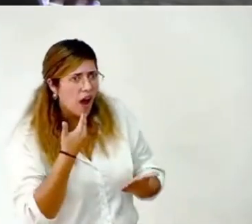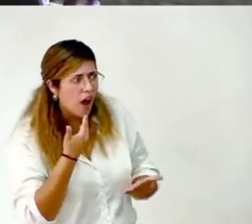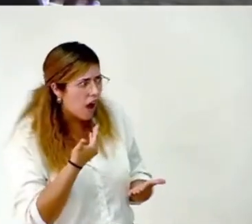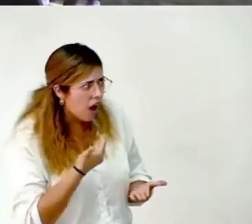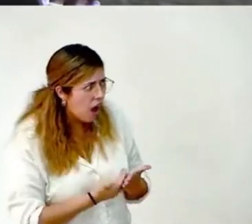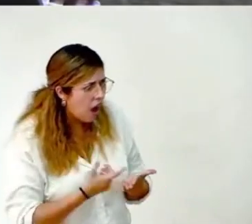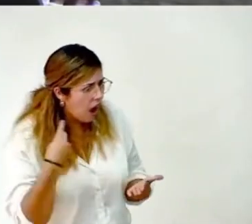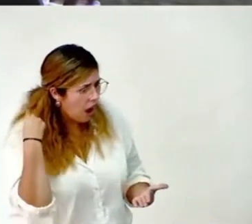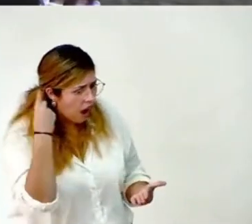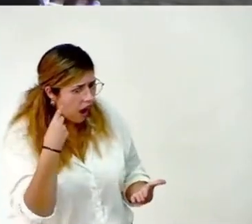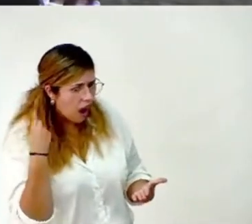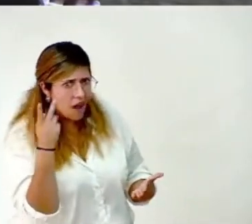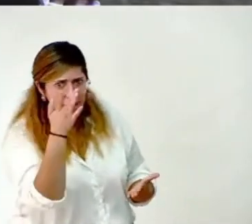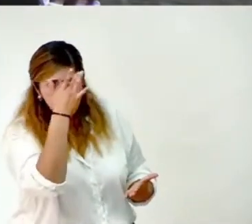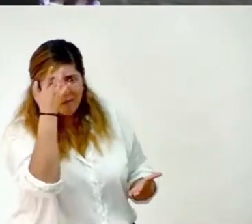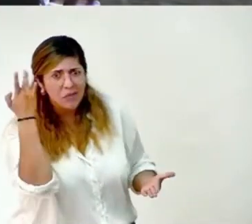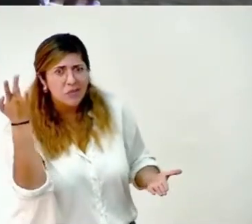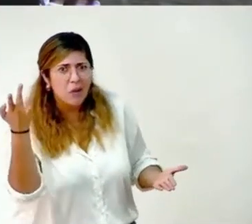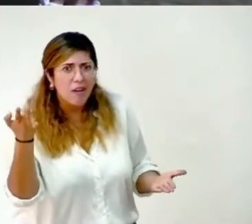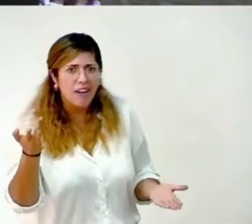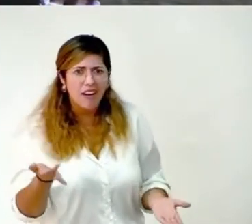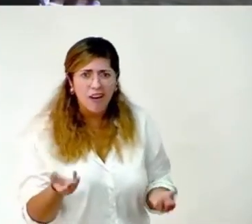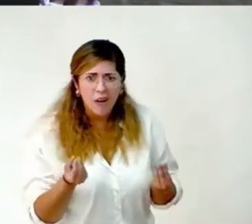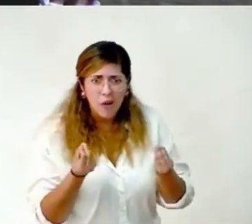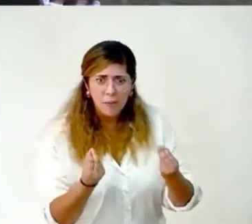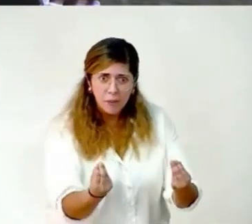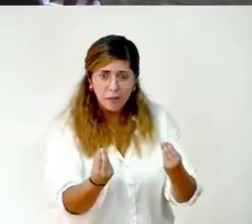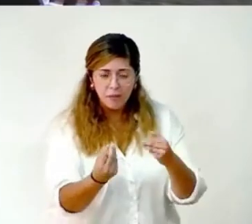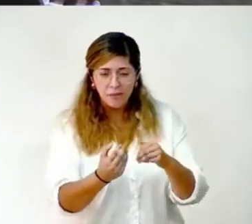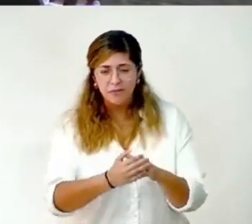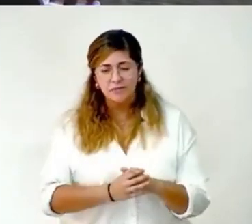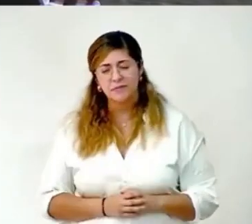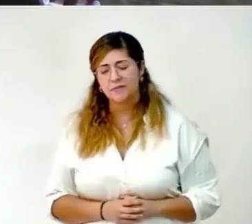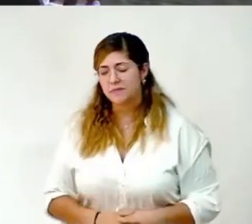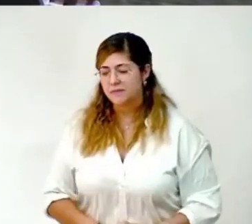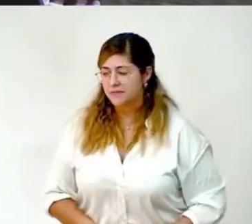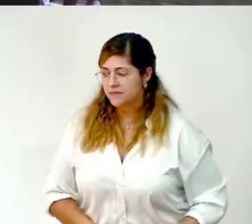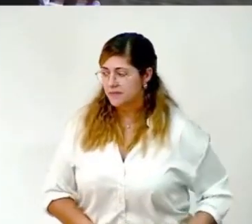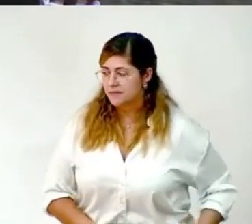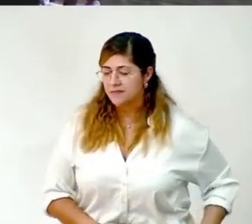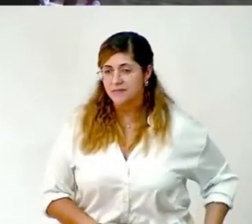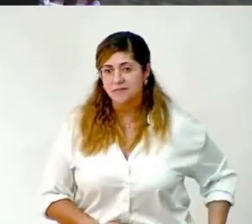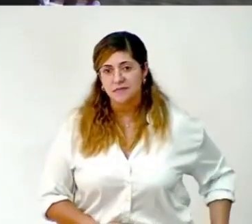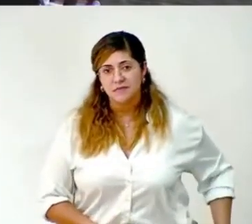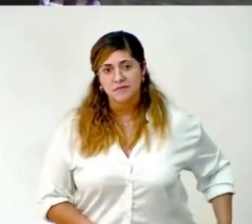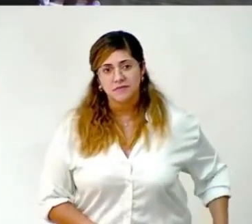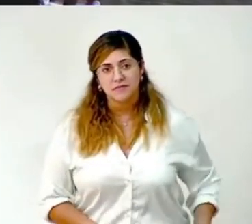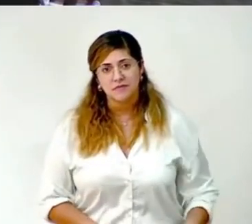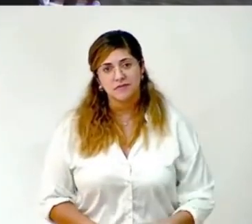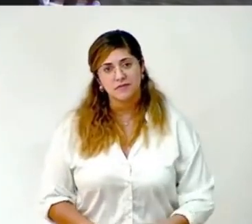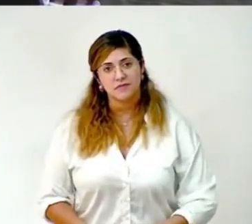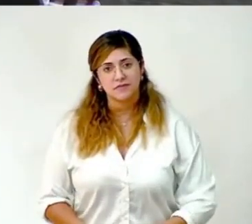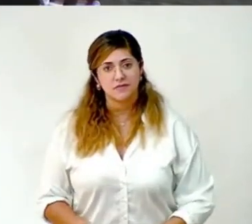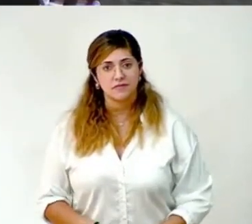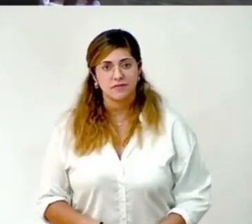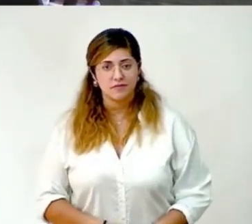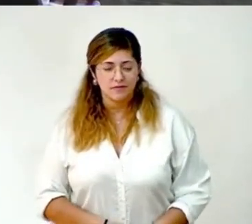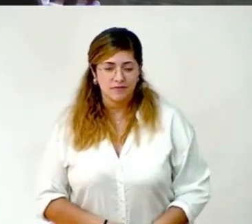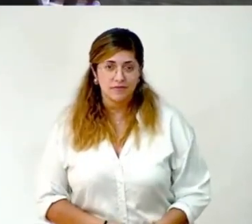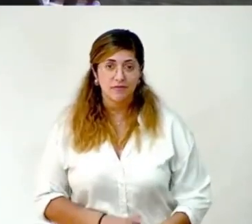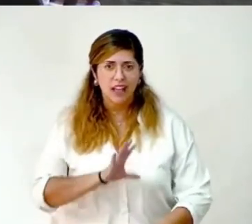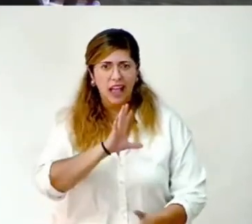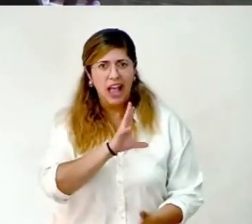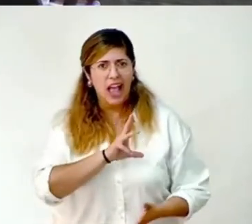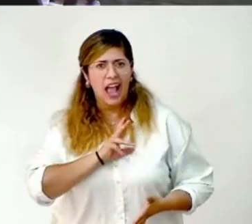por si só. O simples ouvir a menção de uma palavra como essa.